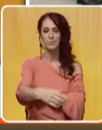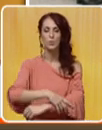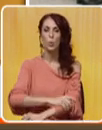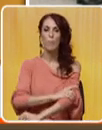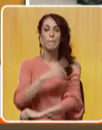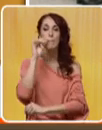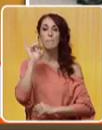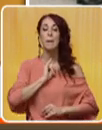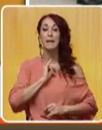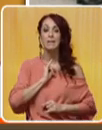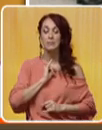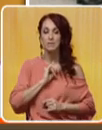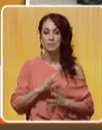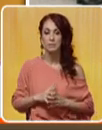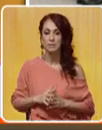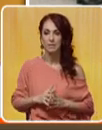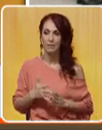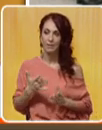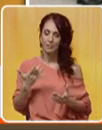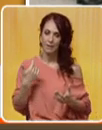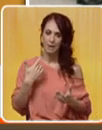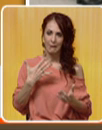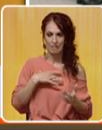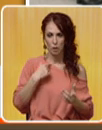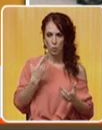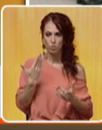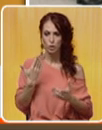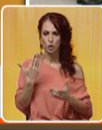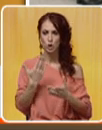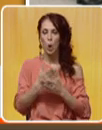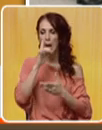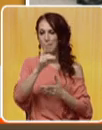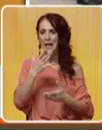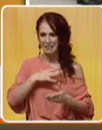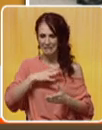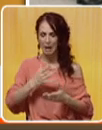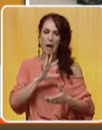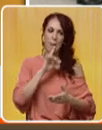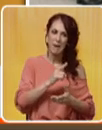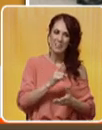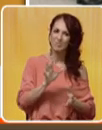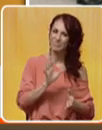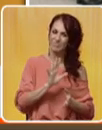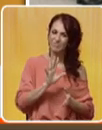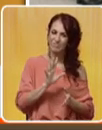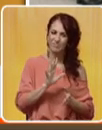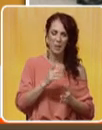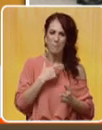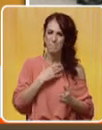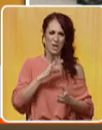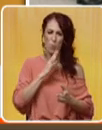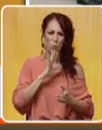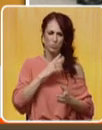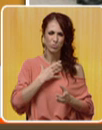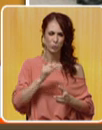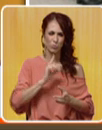pai e queria meter-me numa escola queria meter na escola alemã a minha minha mãe não era German fila de